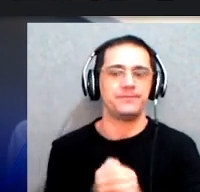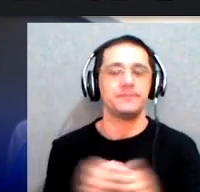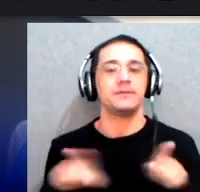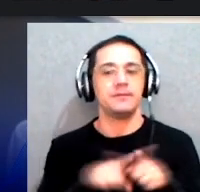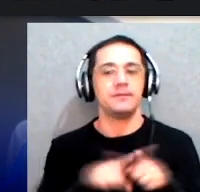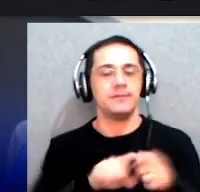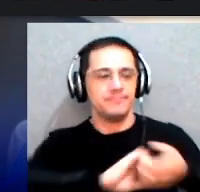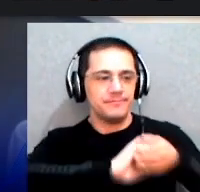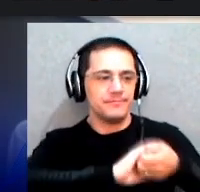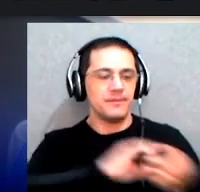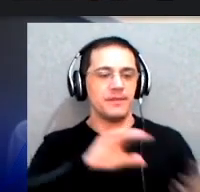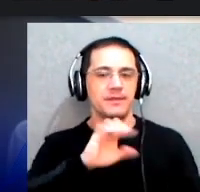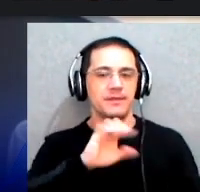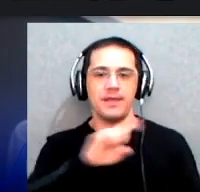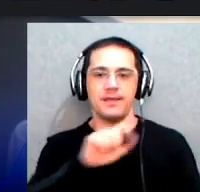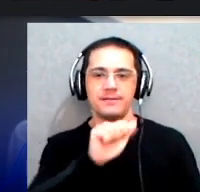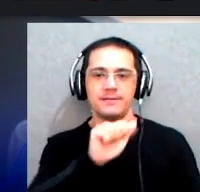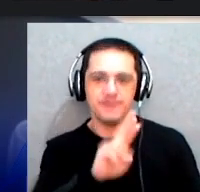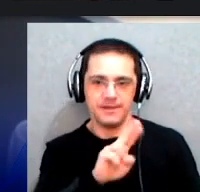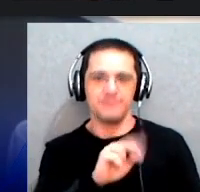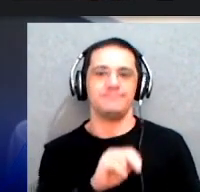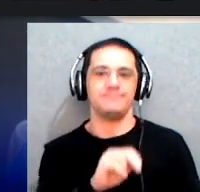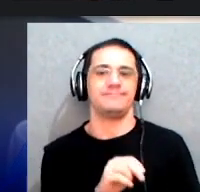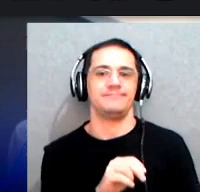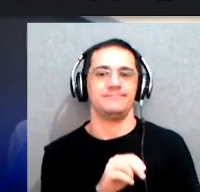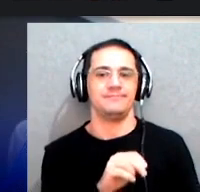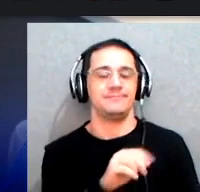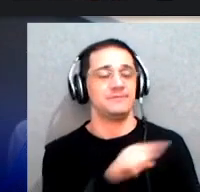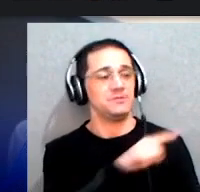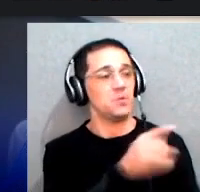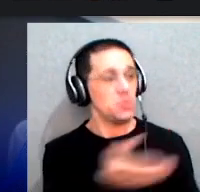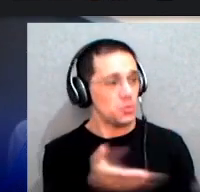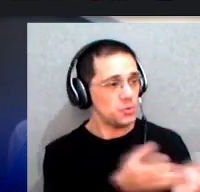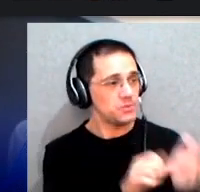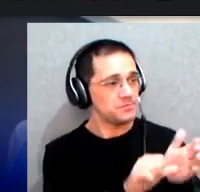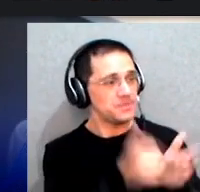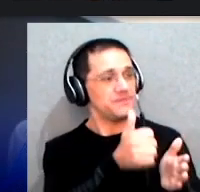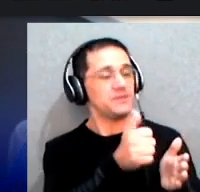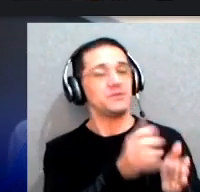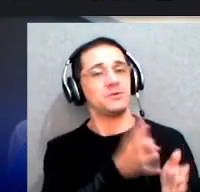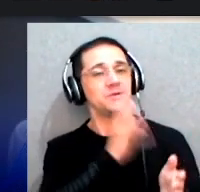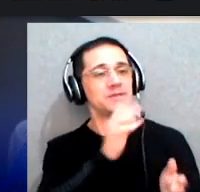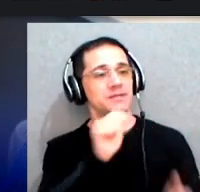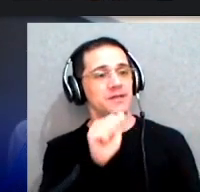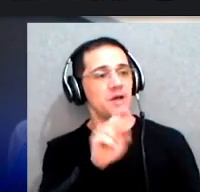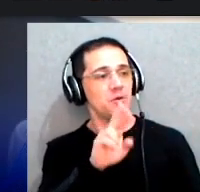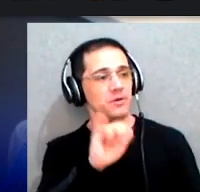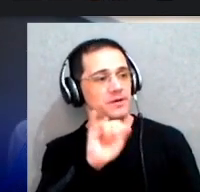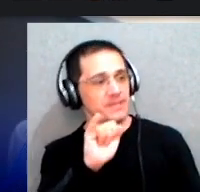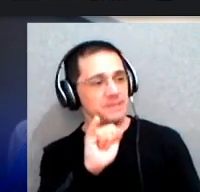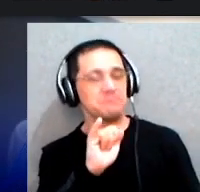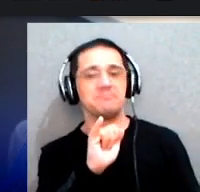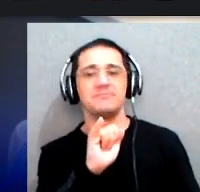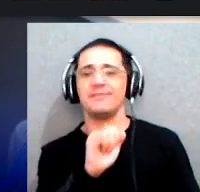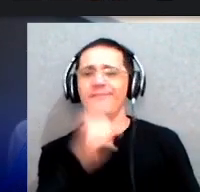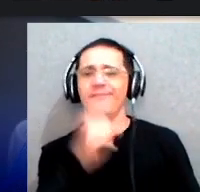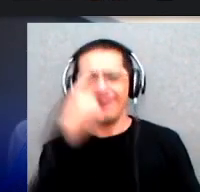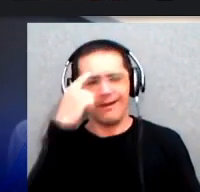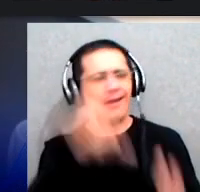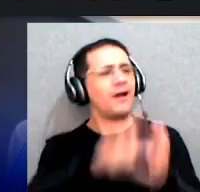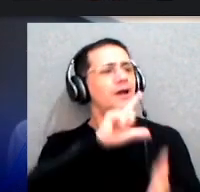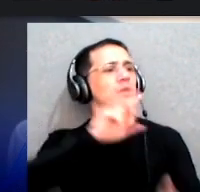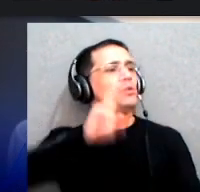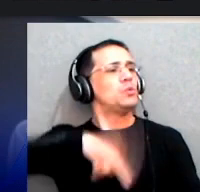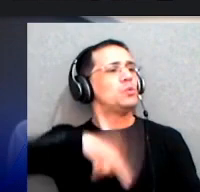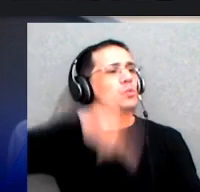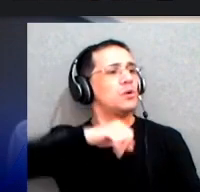hoje. O senhor falou que estava conhecendo o doutor Auri. Isso é uma coisa bacana dessa virtualização. Talvez a gente não tivesse uma oportunidade de nos conhecer,